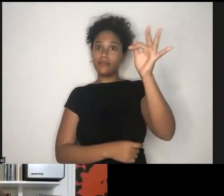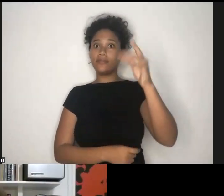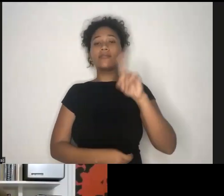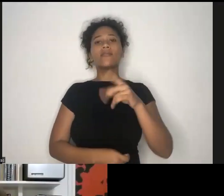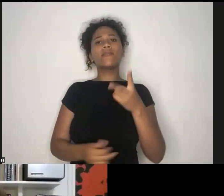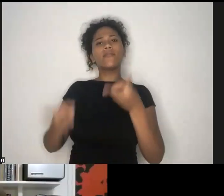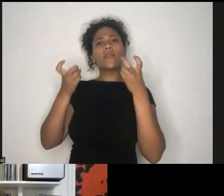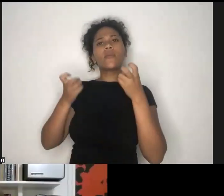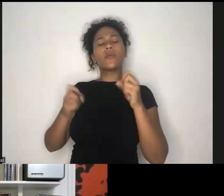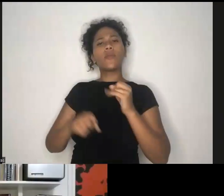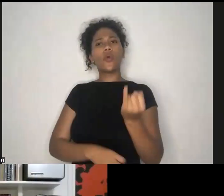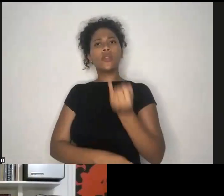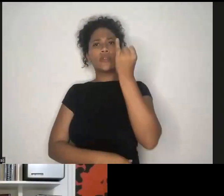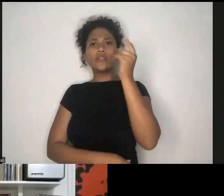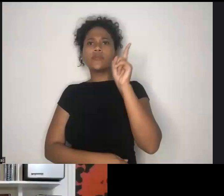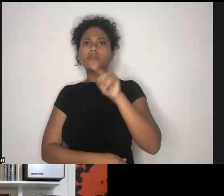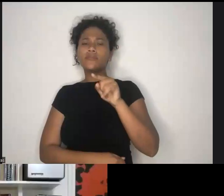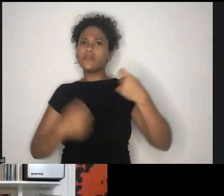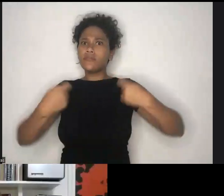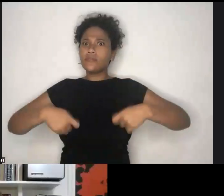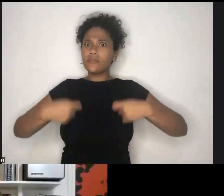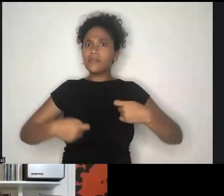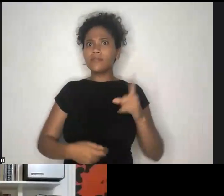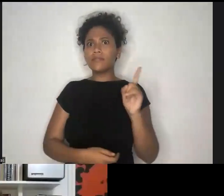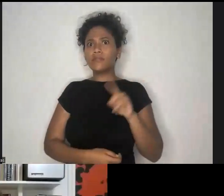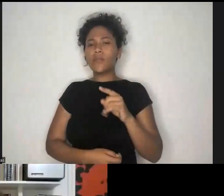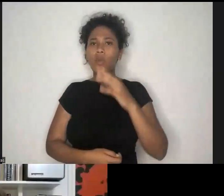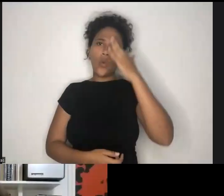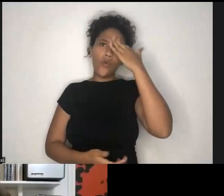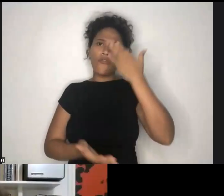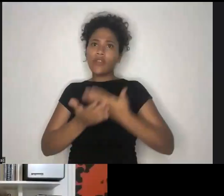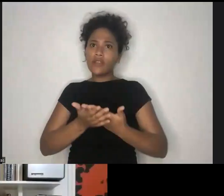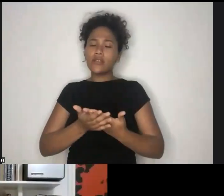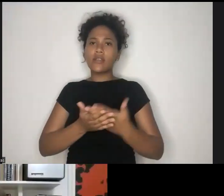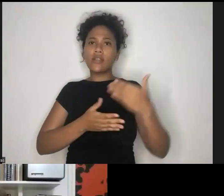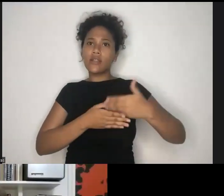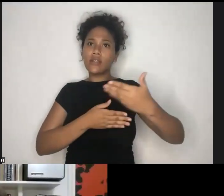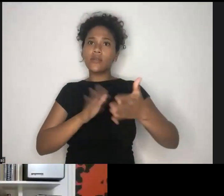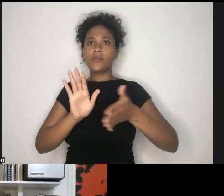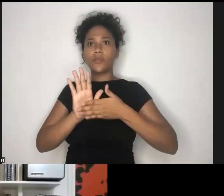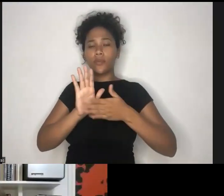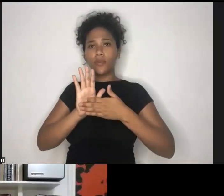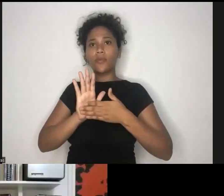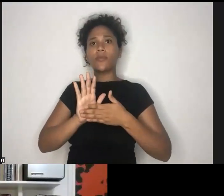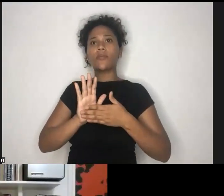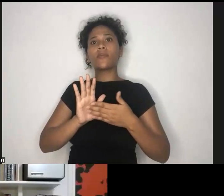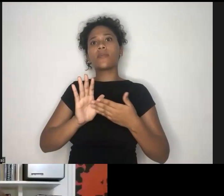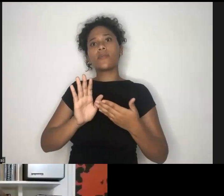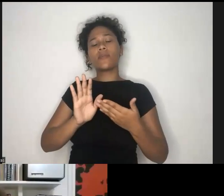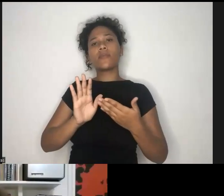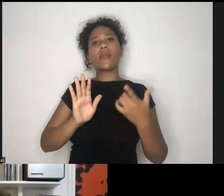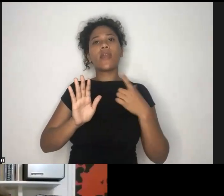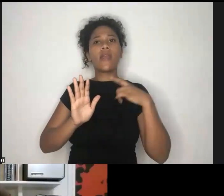importante preciso necessário ter confiança para além de criar e propor para as marcas e os clientes